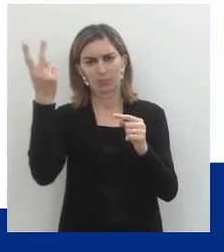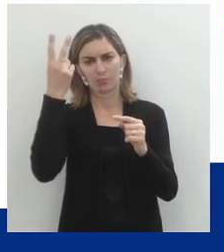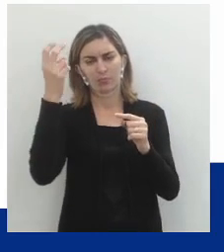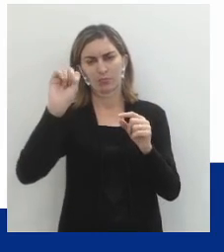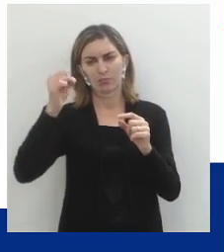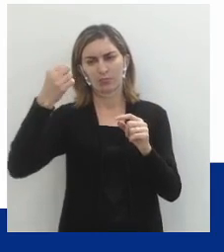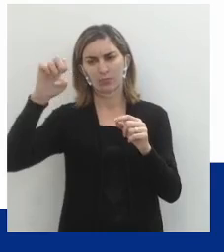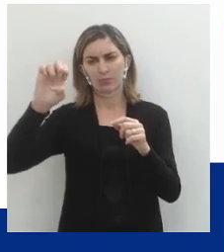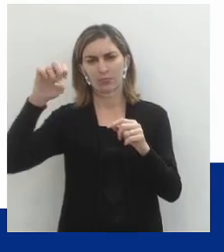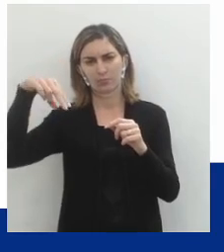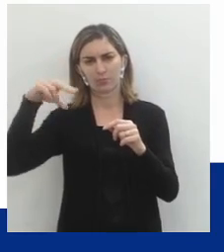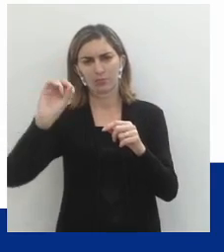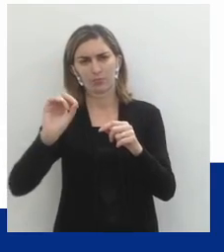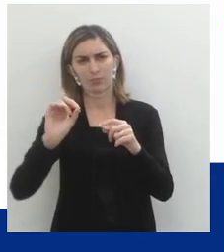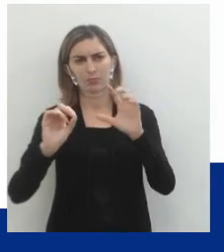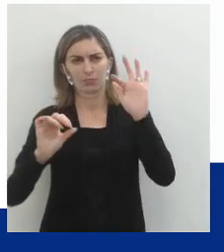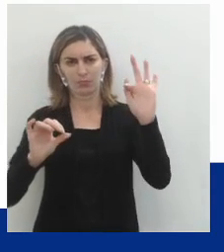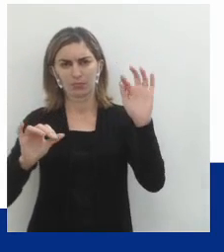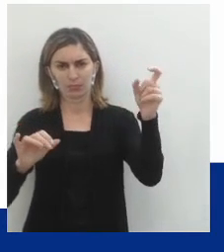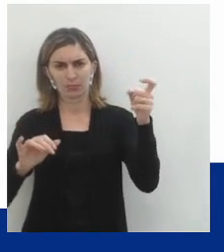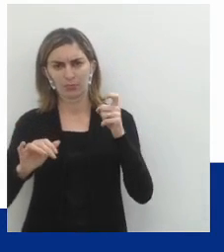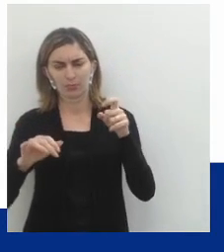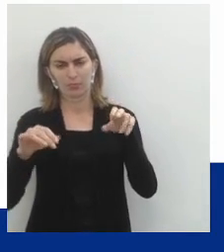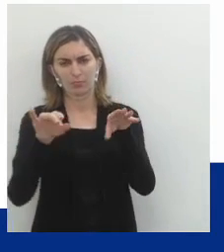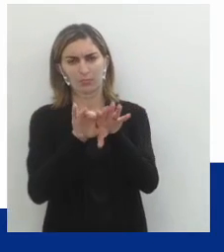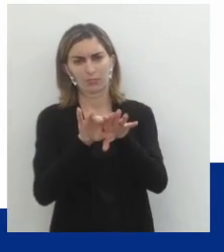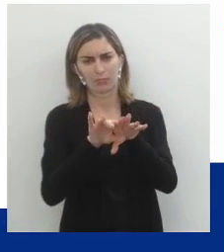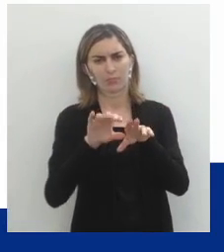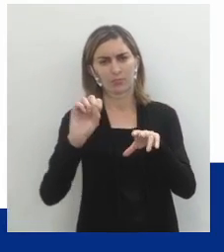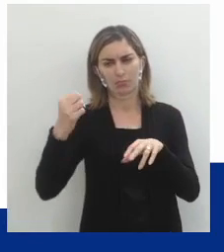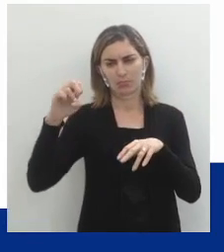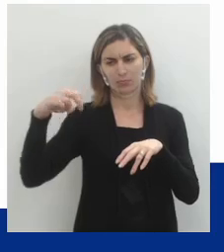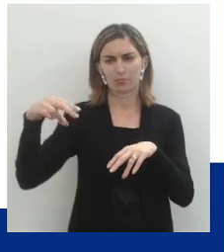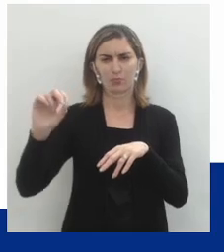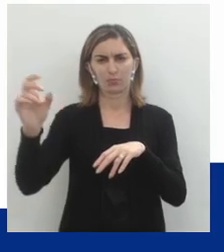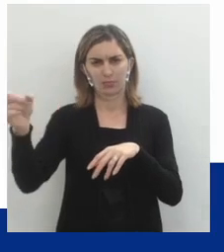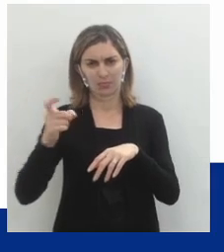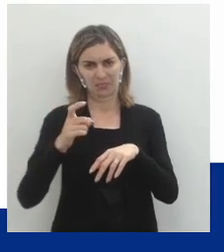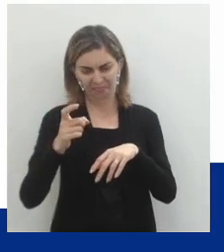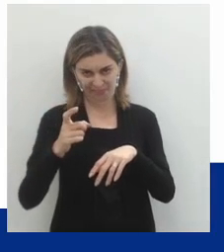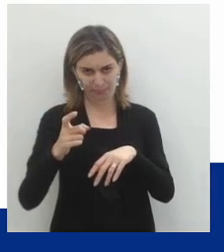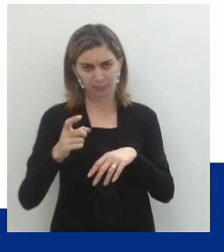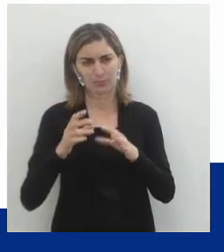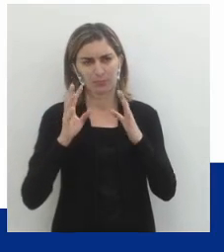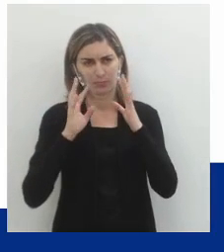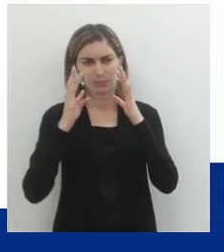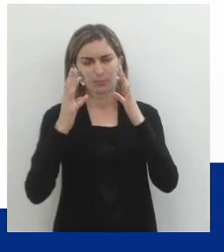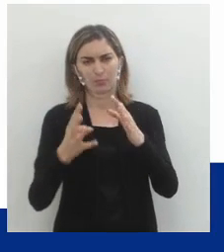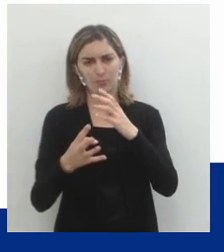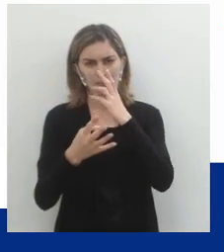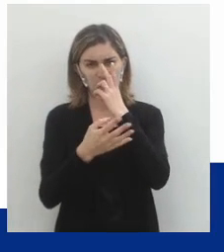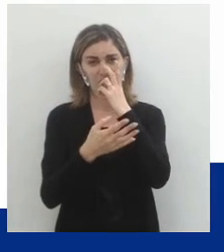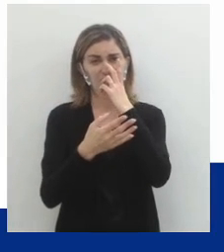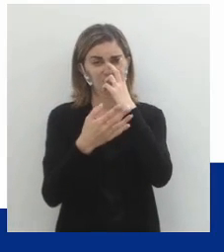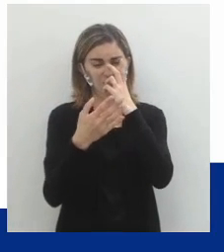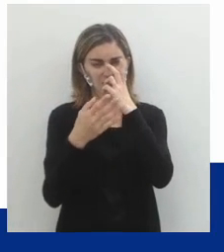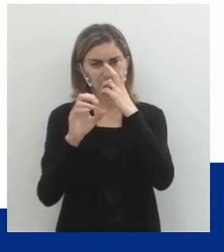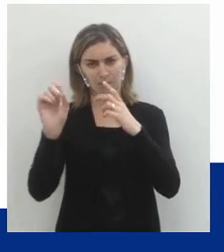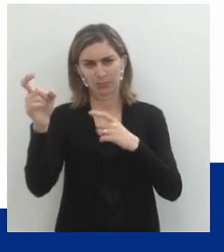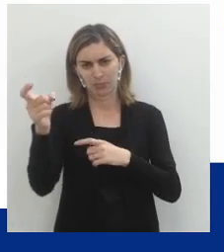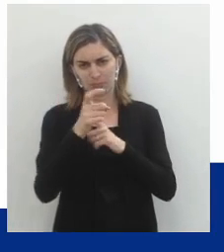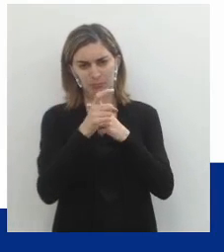seno, isto é, f de x igual ao seno x. Galera, presta atenção que esse x